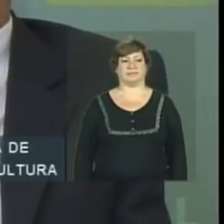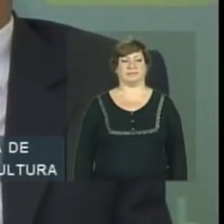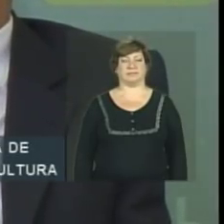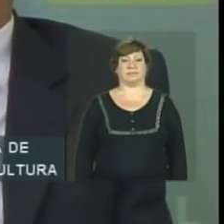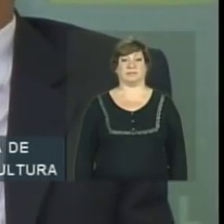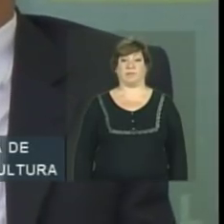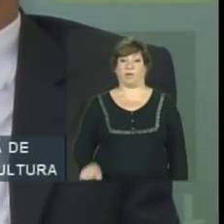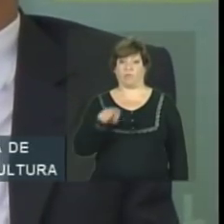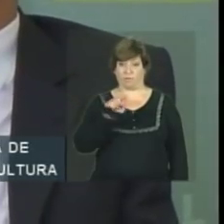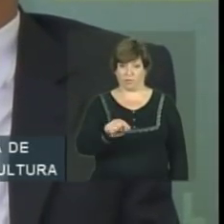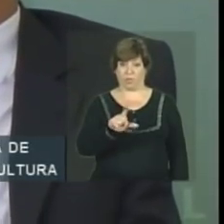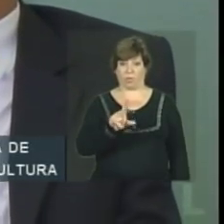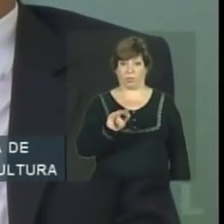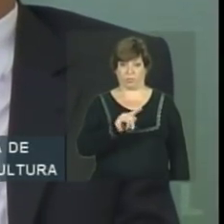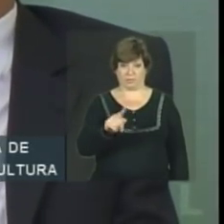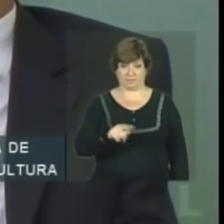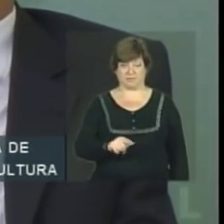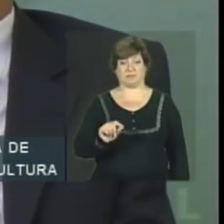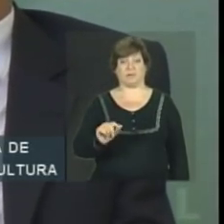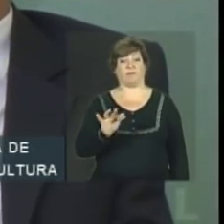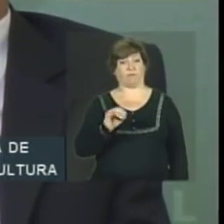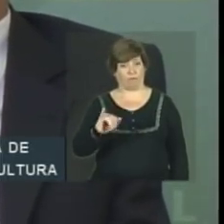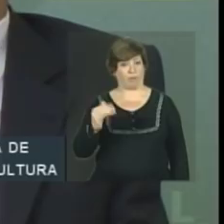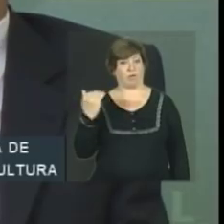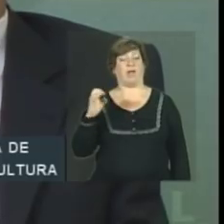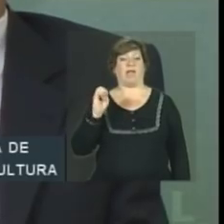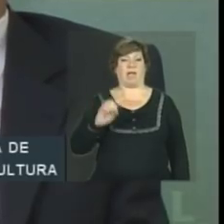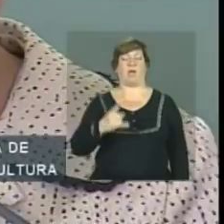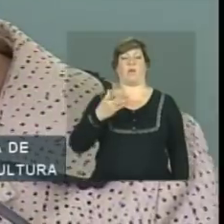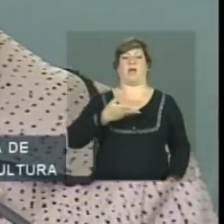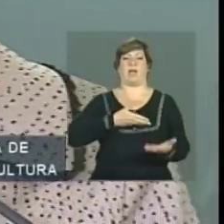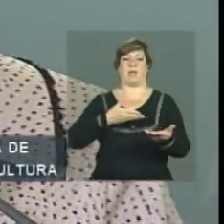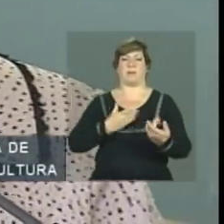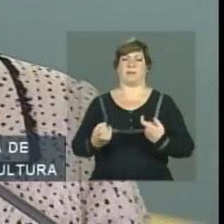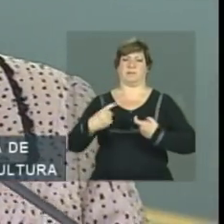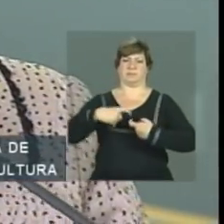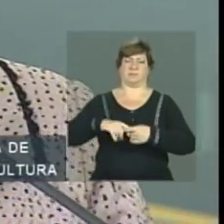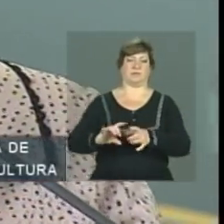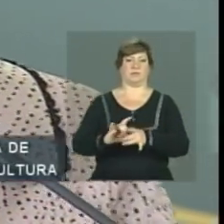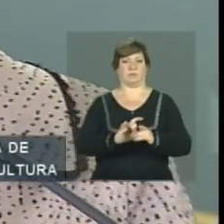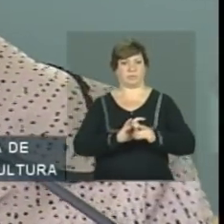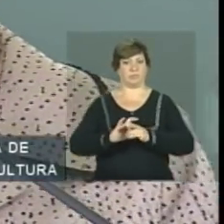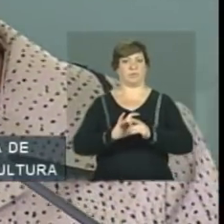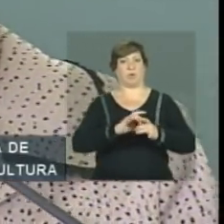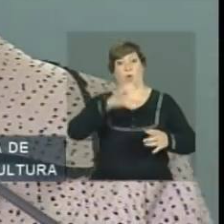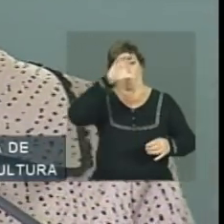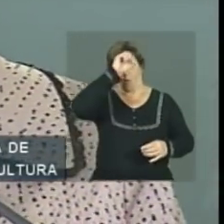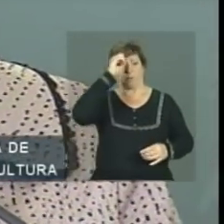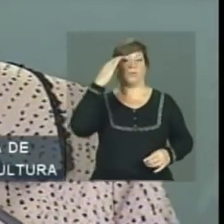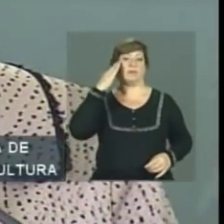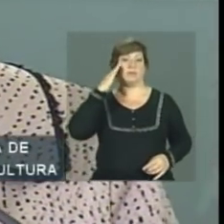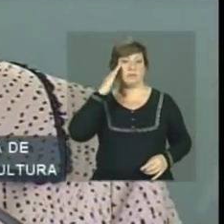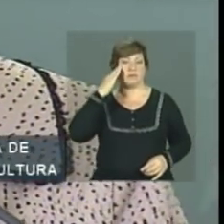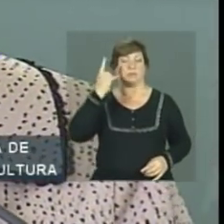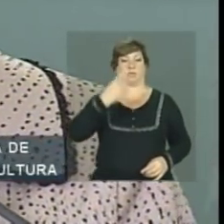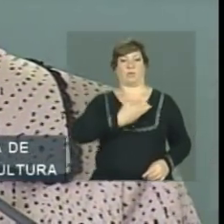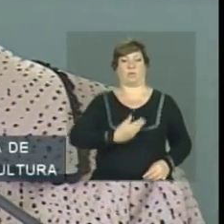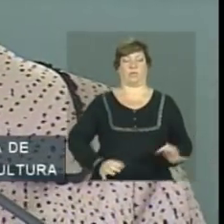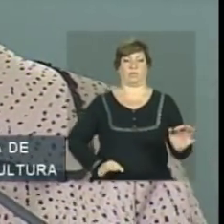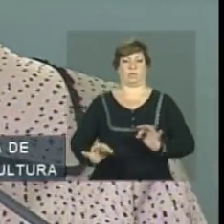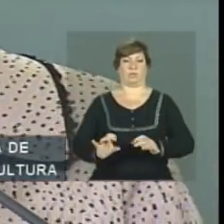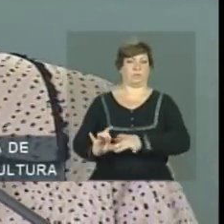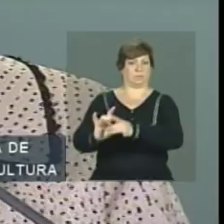Você foi e é um amigo e um parceiro que compreende a natureza de um governo de